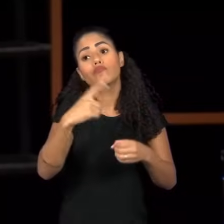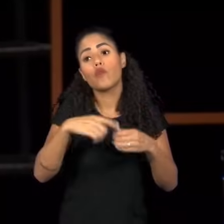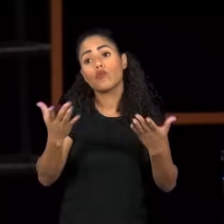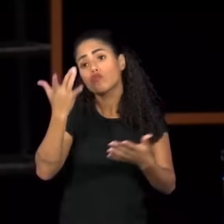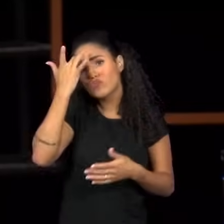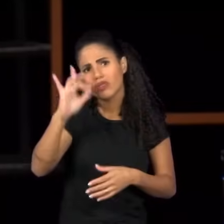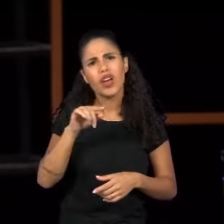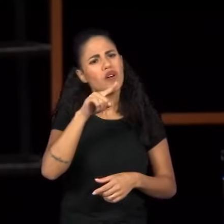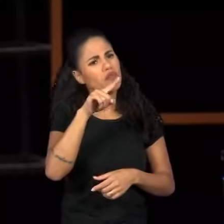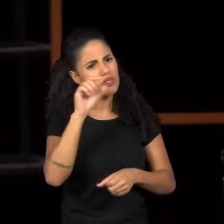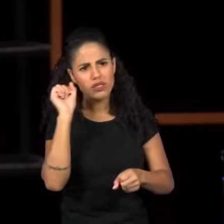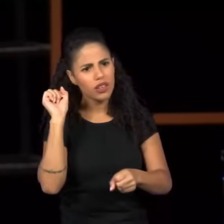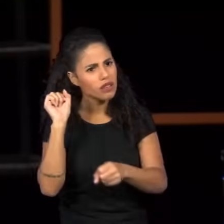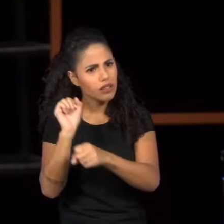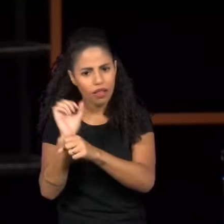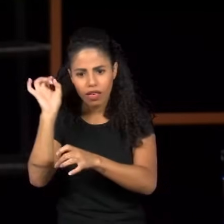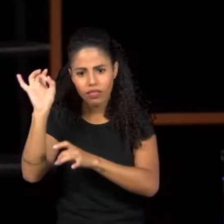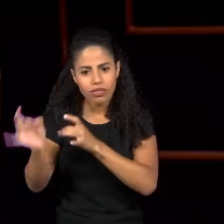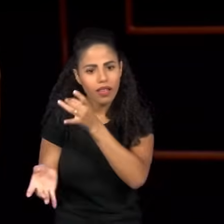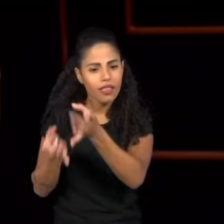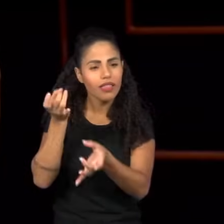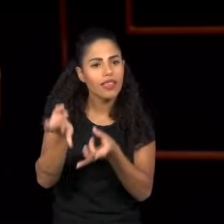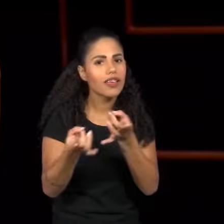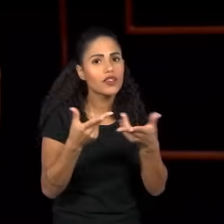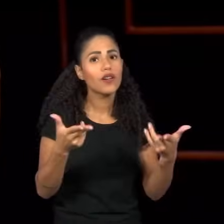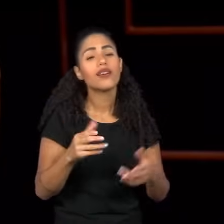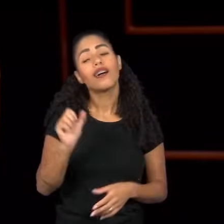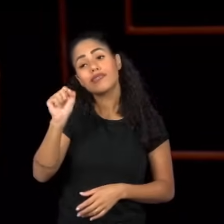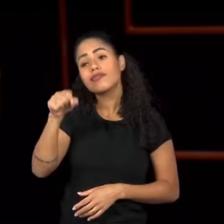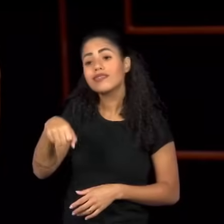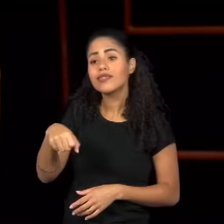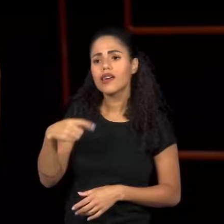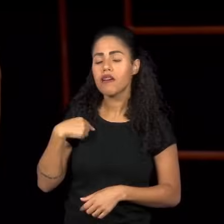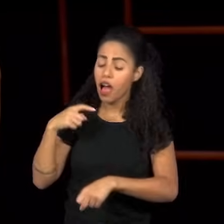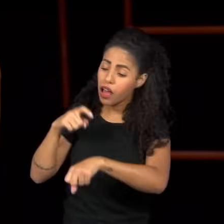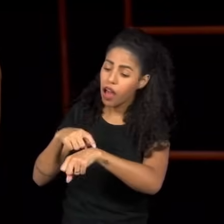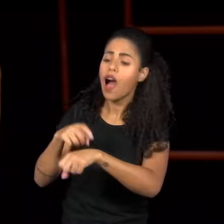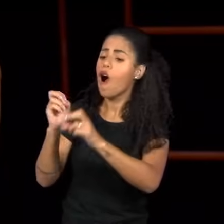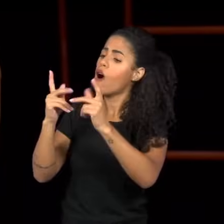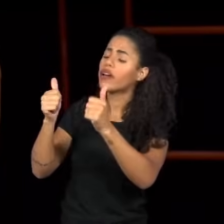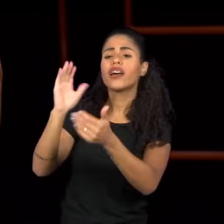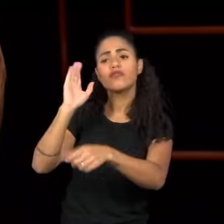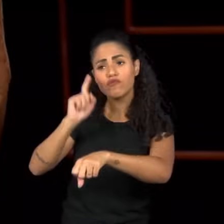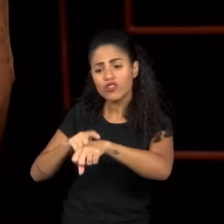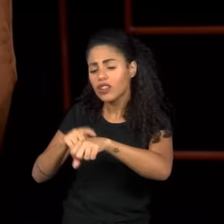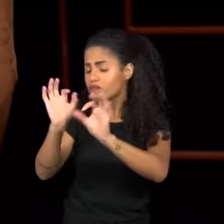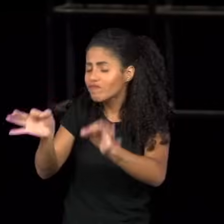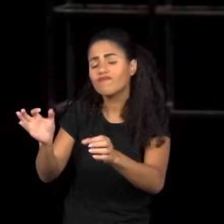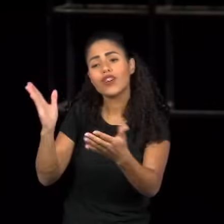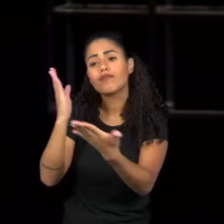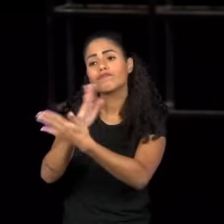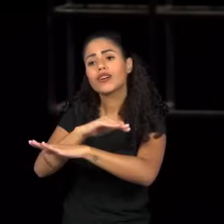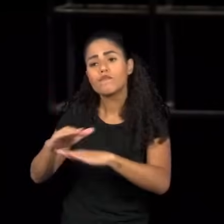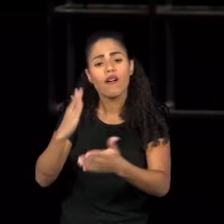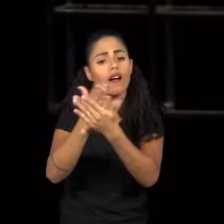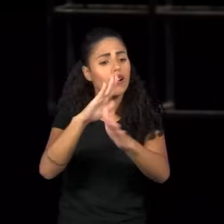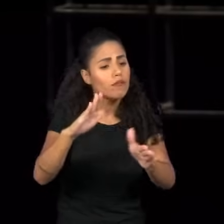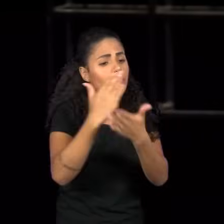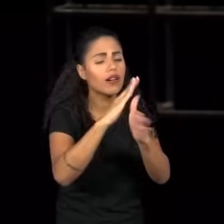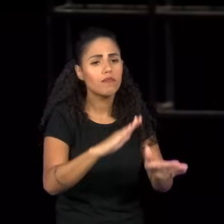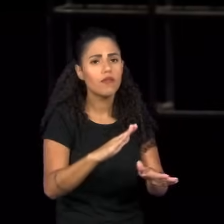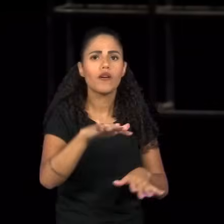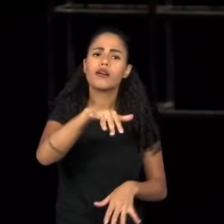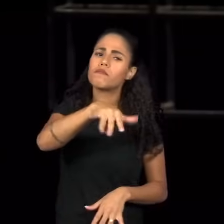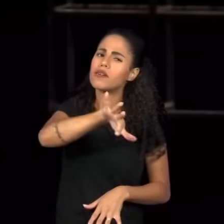uma pessoa que encerra ciclos, né? É, pois é. Acho que sim. Mais ou menos, mais porque ou menos. Como